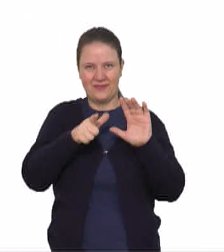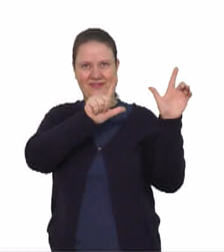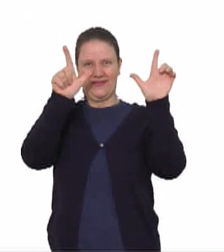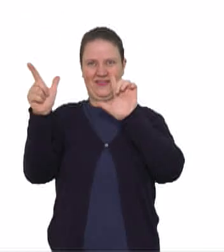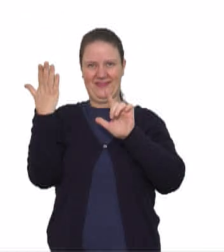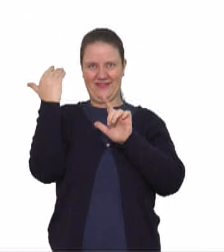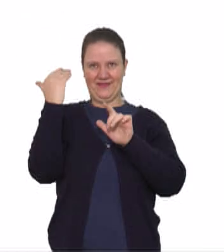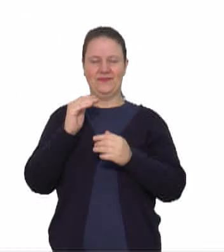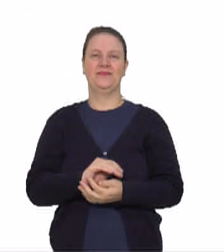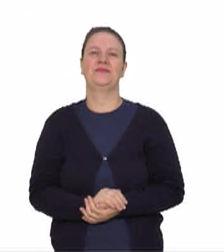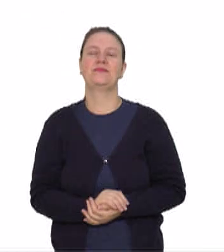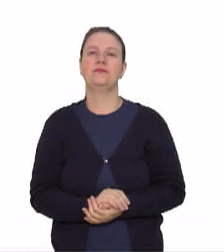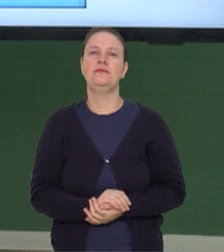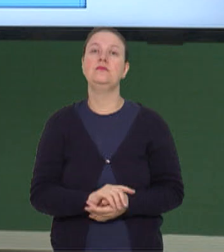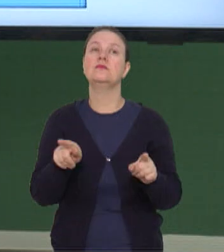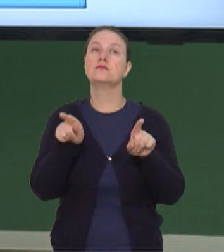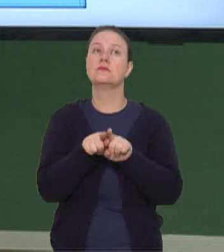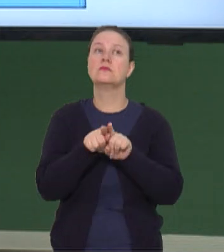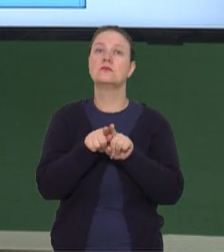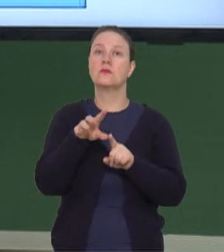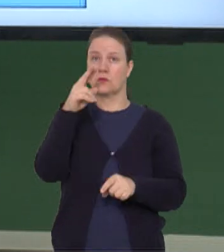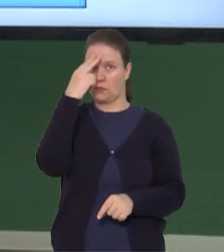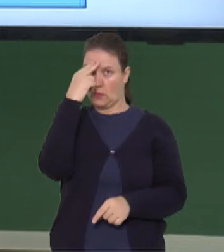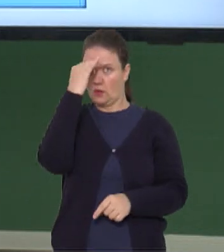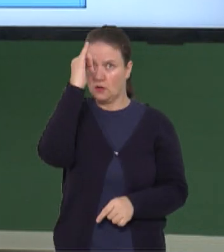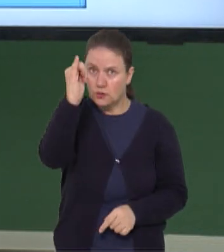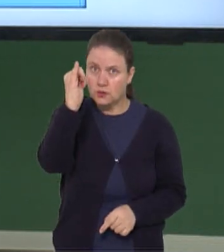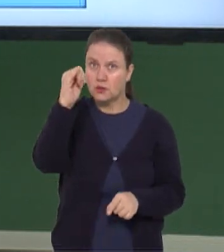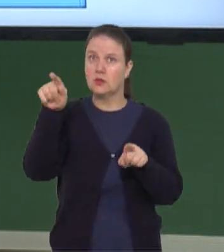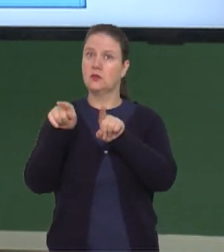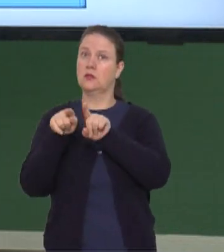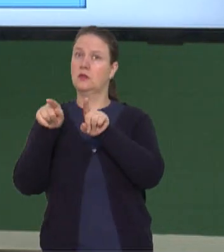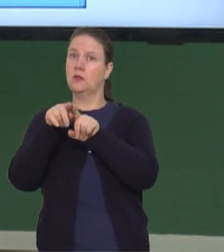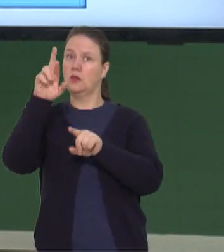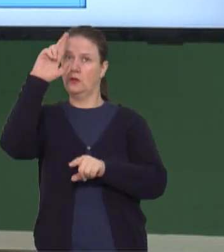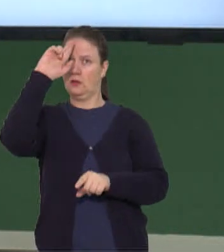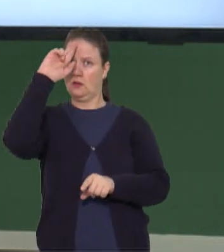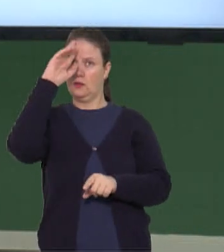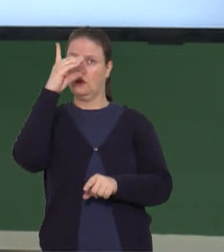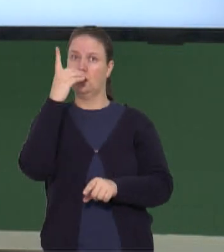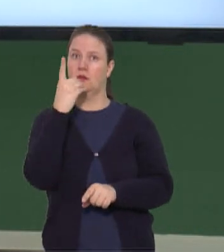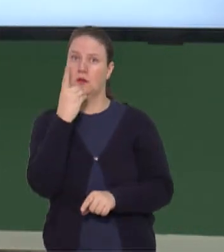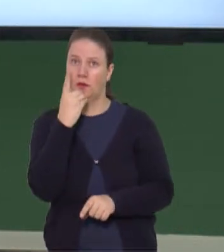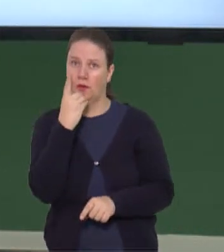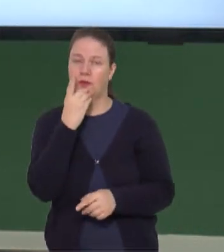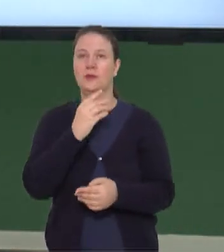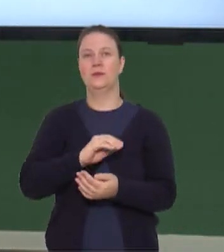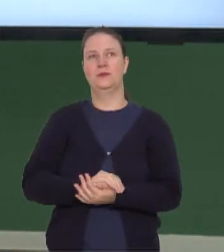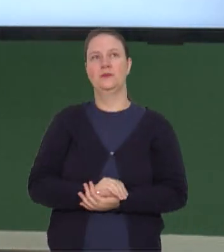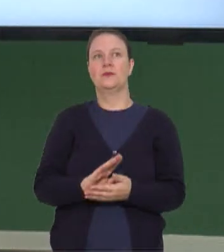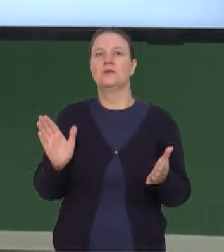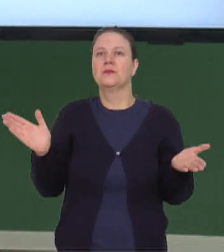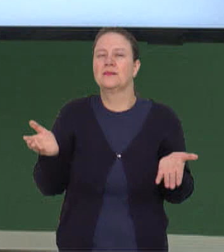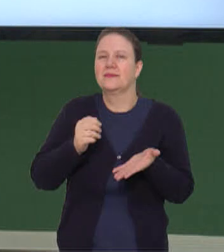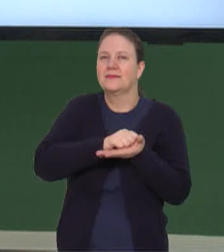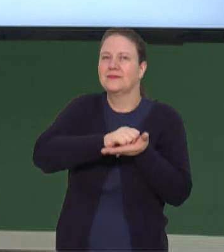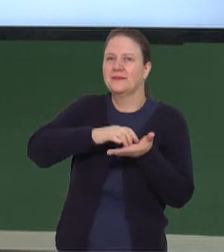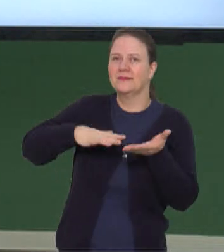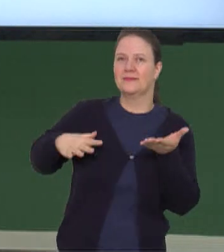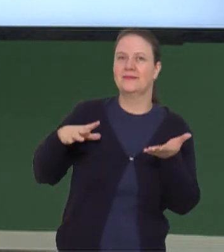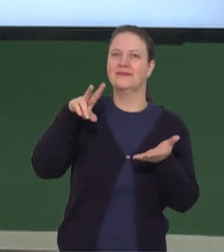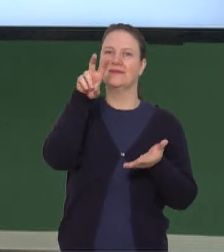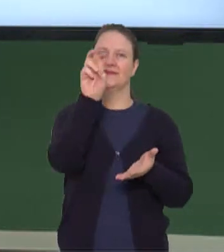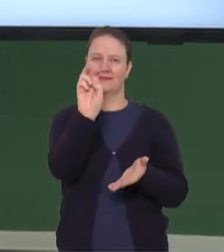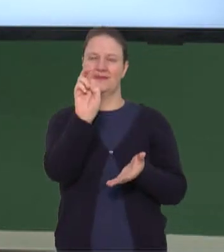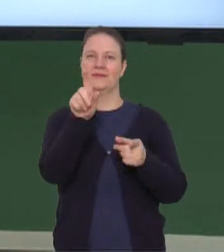anteriores. Aqui o atual Haiti e aqui a atual República Dominicana. Agora a gente vai para a atividade